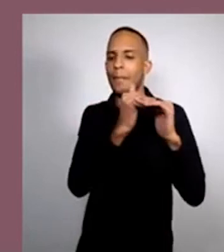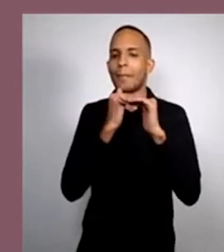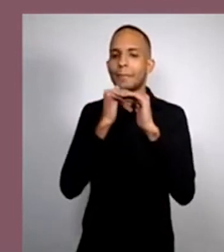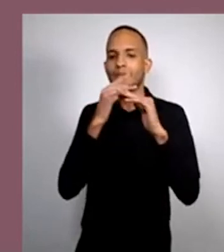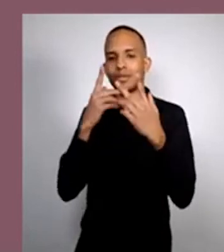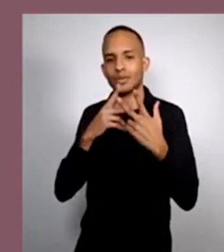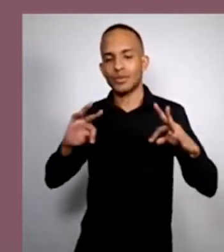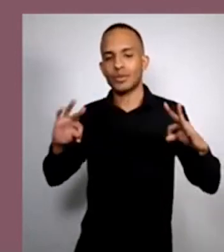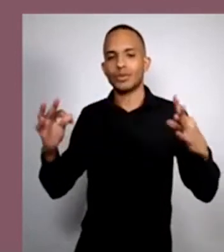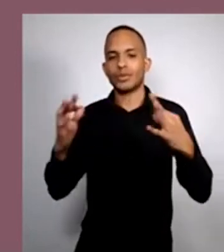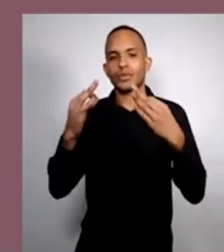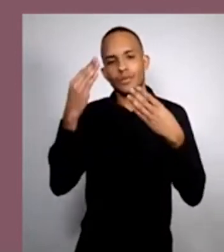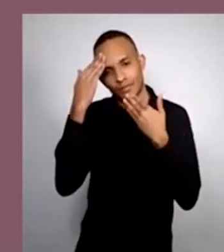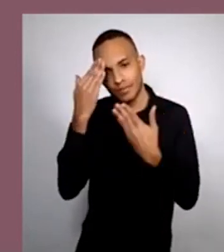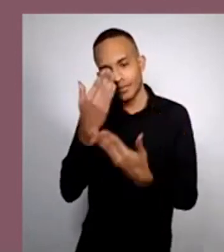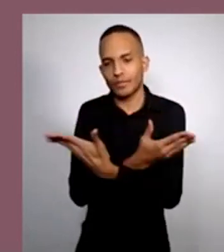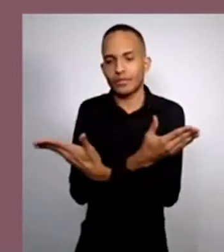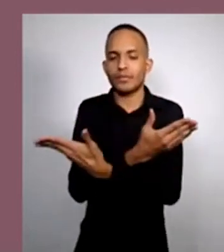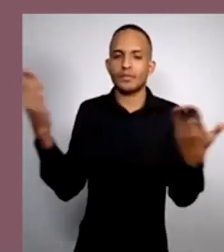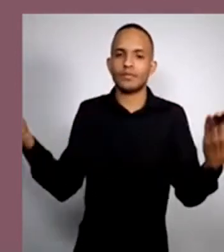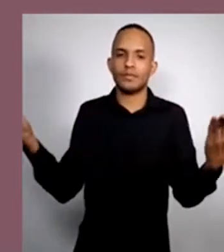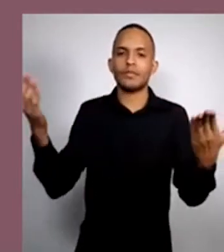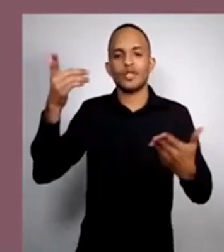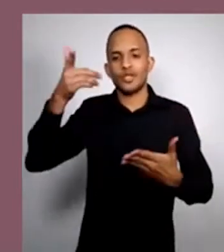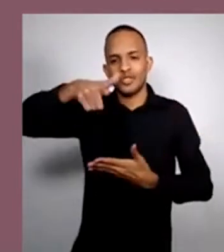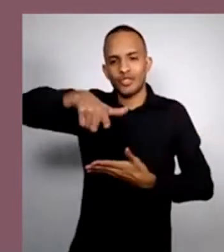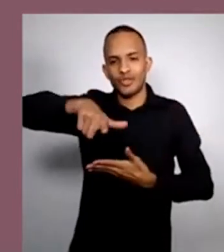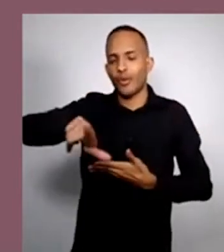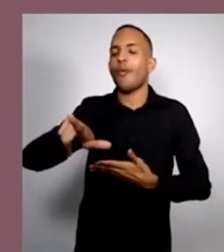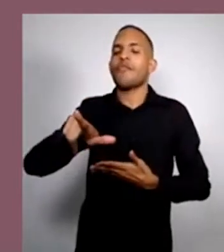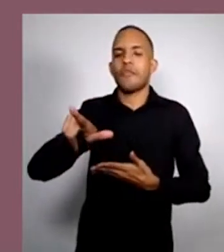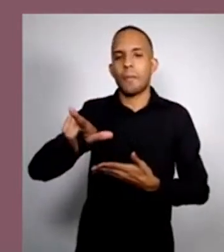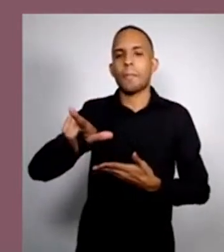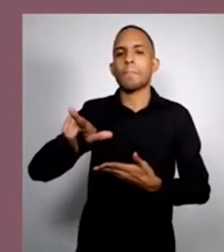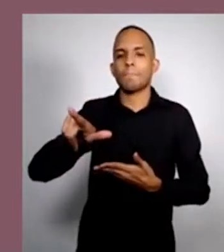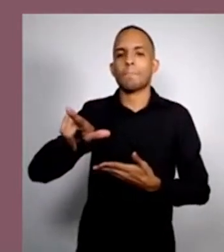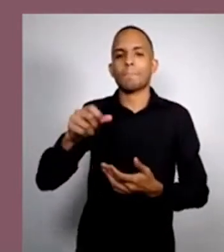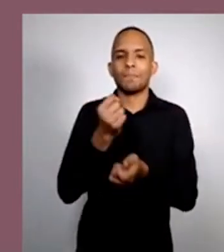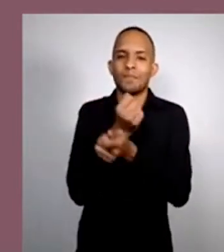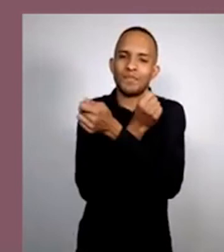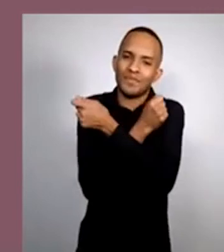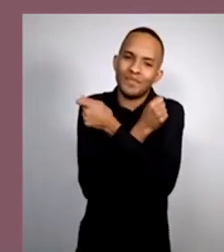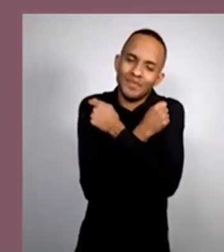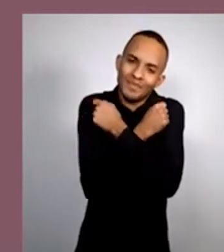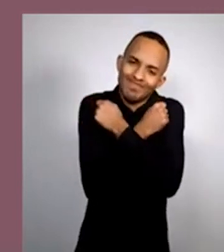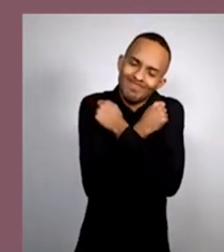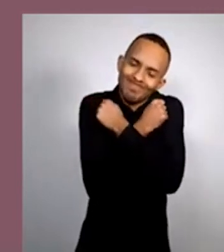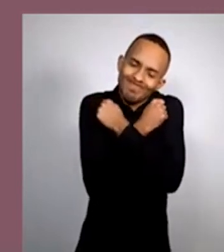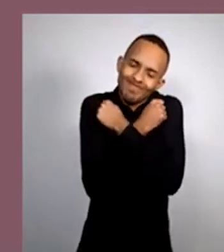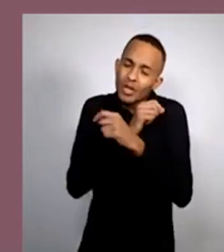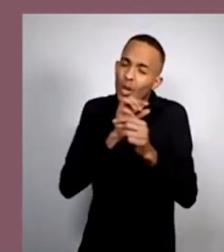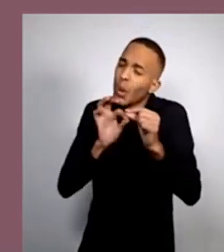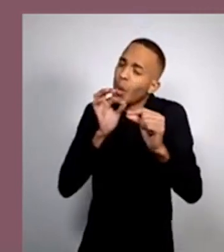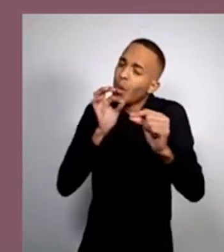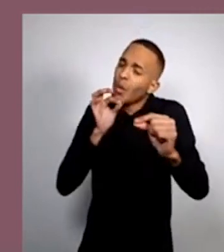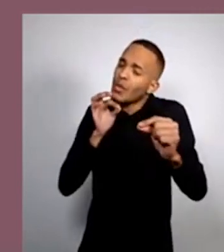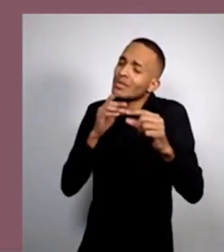todos. Agradeço mais uma vez, um abraço distante às minhas